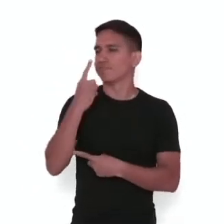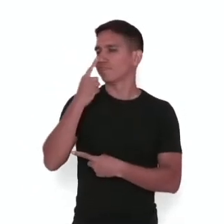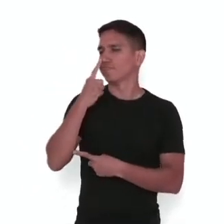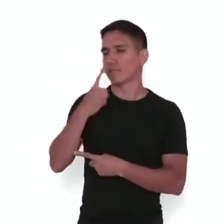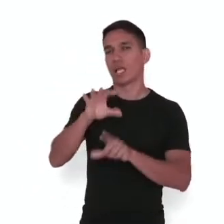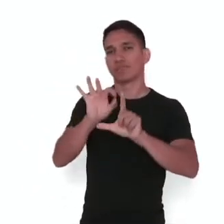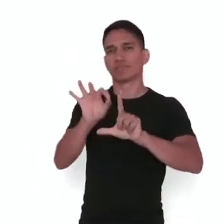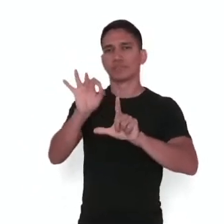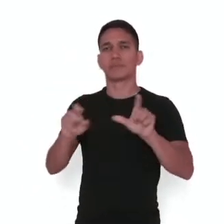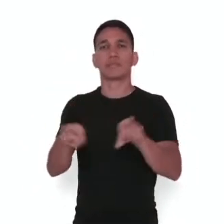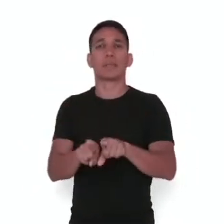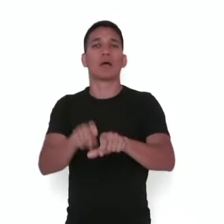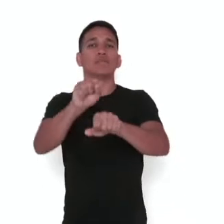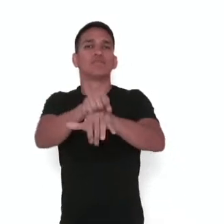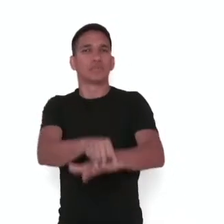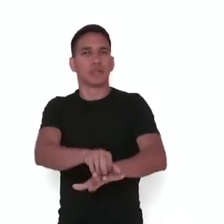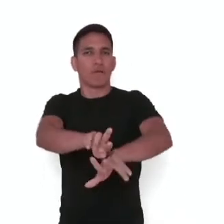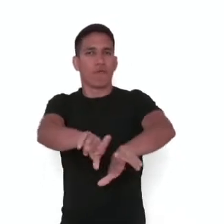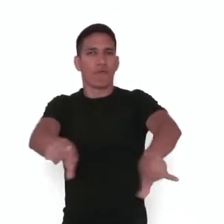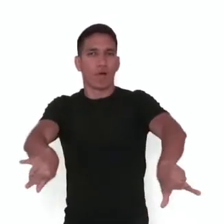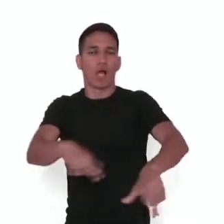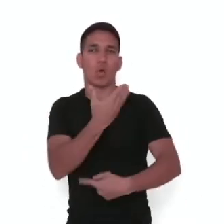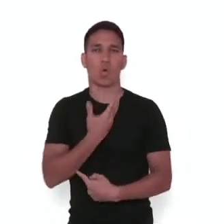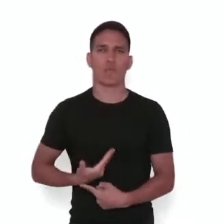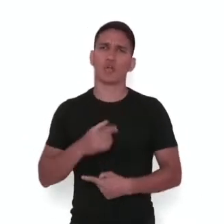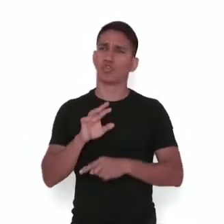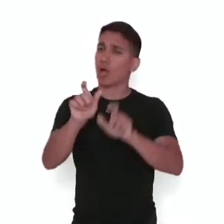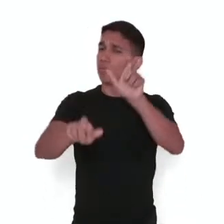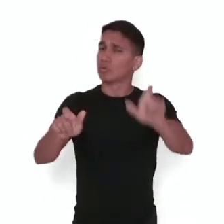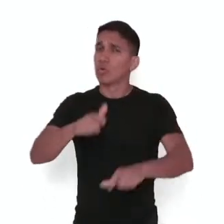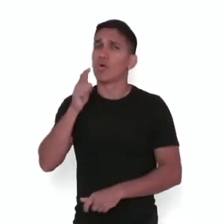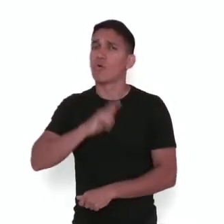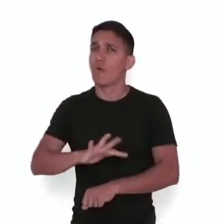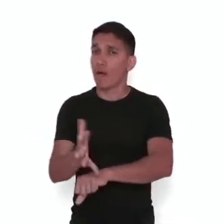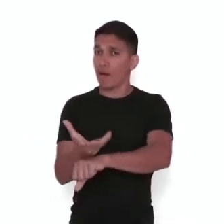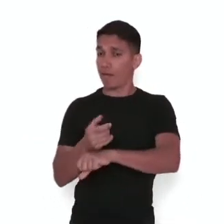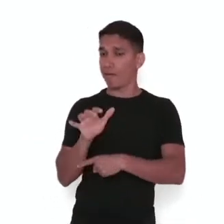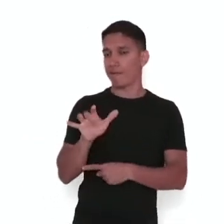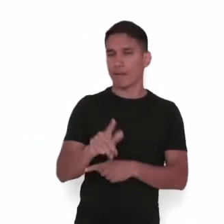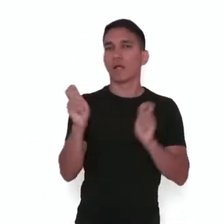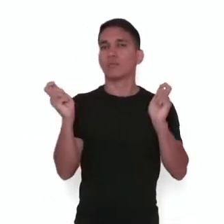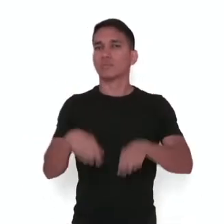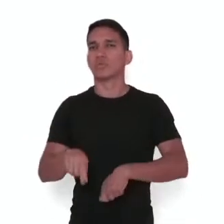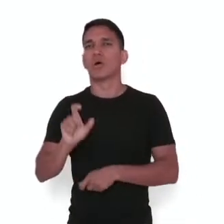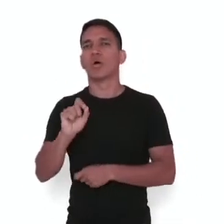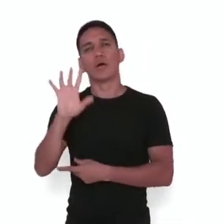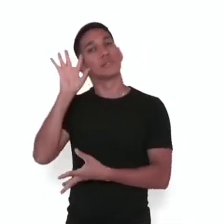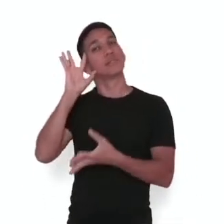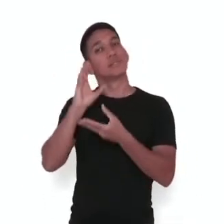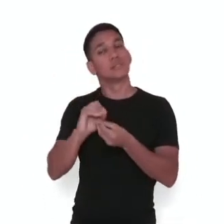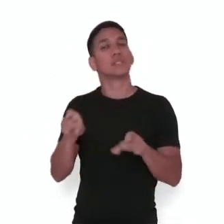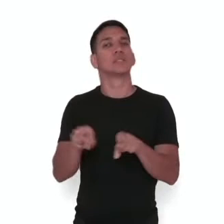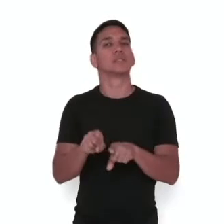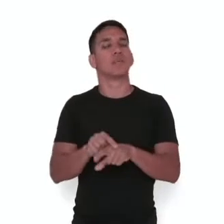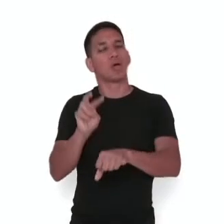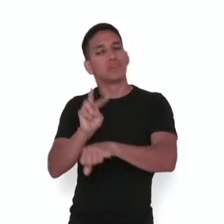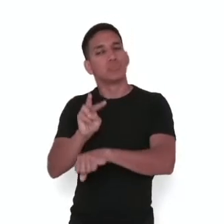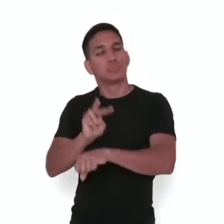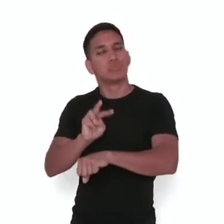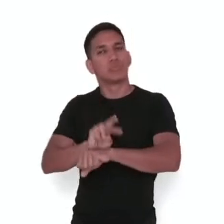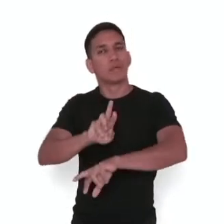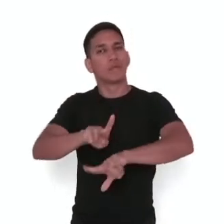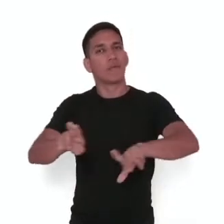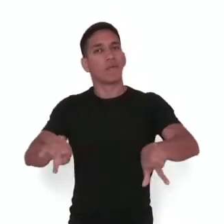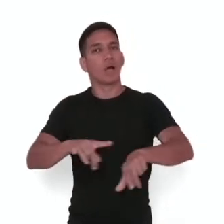e as plataformas de governo. Só uma pessoa que reúna essas competências poderá acompanhar e fiscalizar as